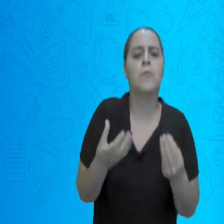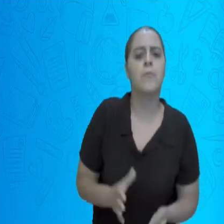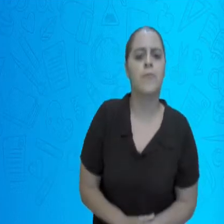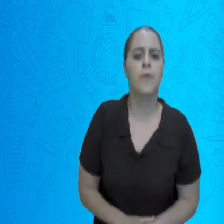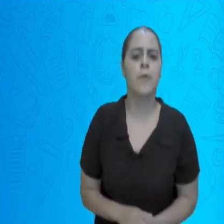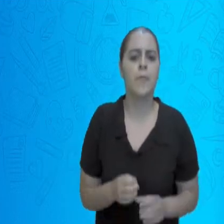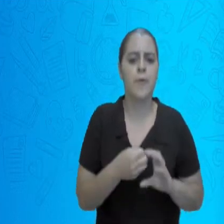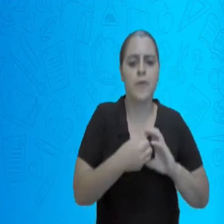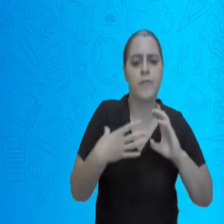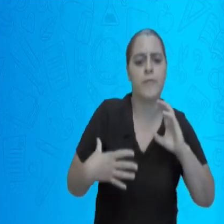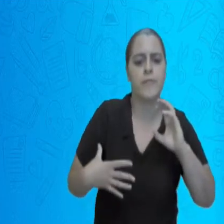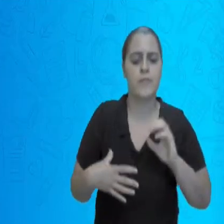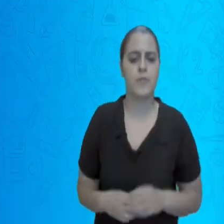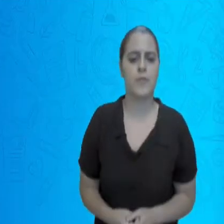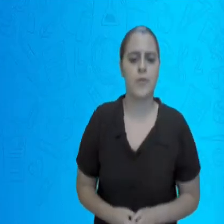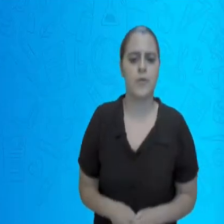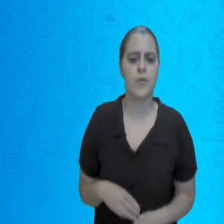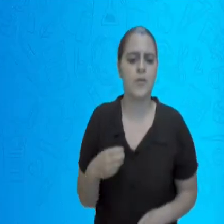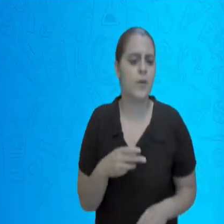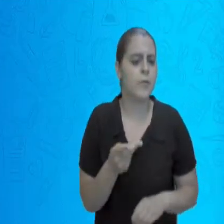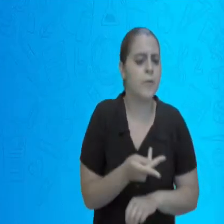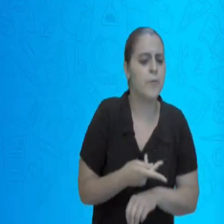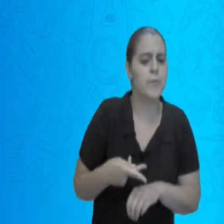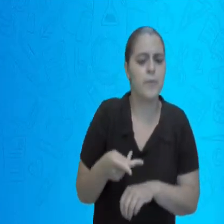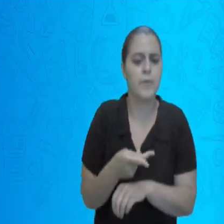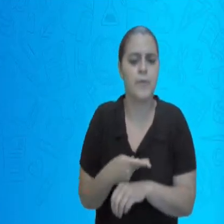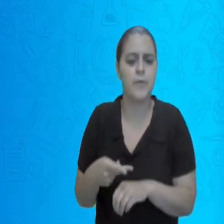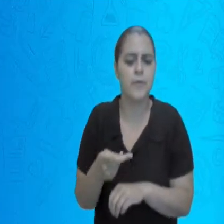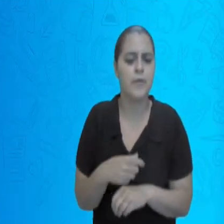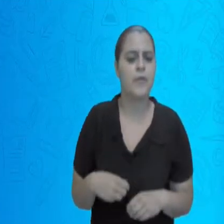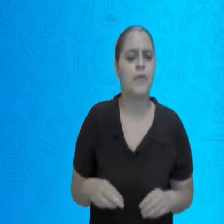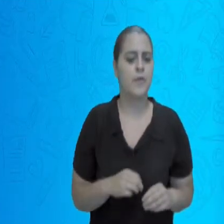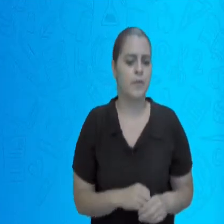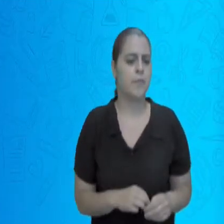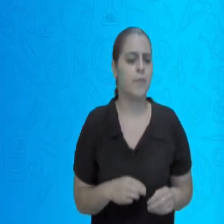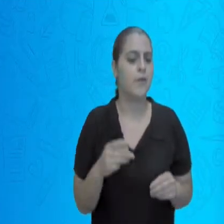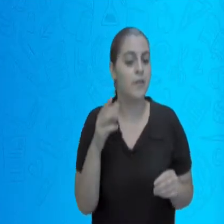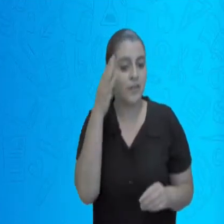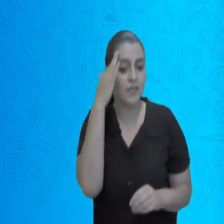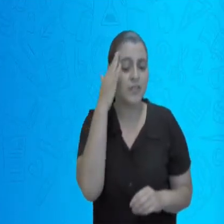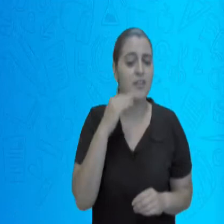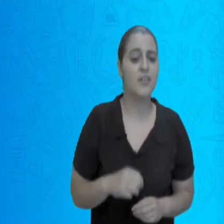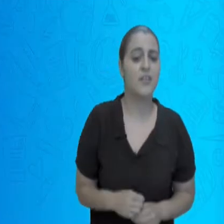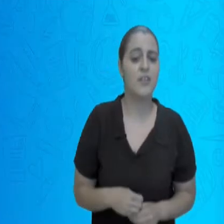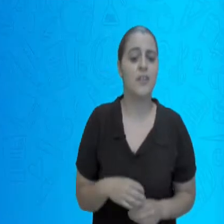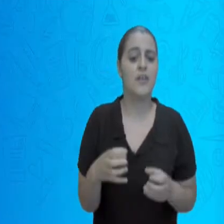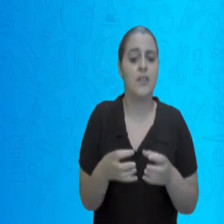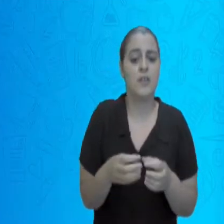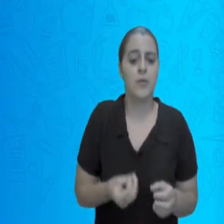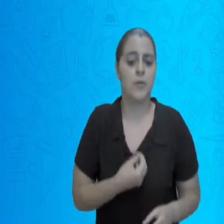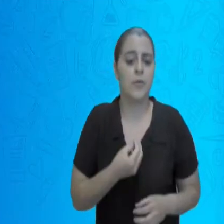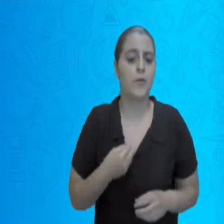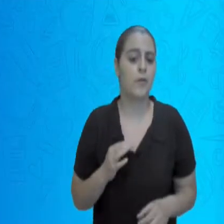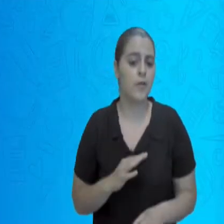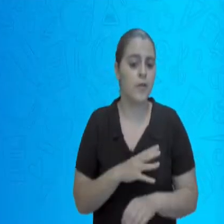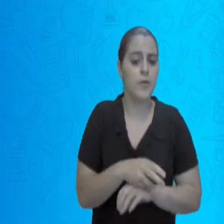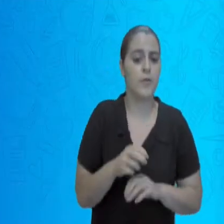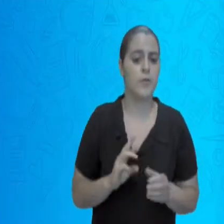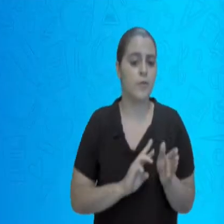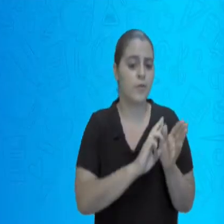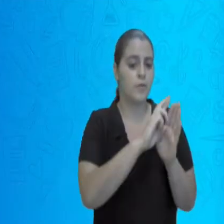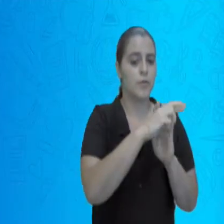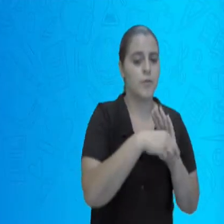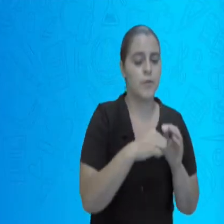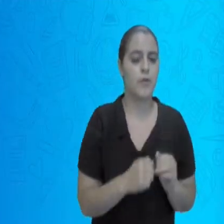eu classifico? O que eu busco para dizer que este reino, estes seres são inclusos